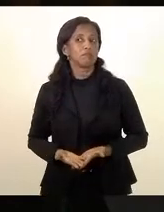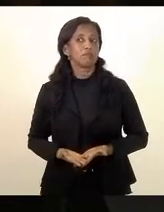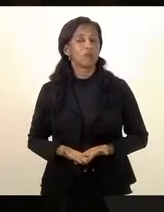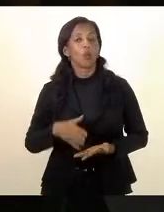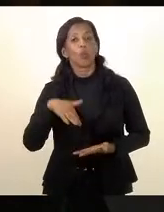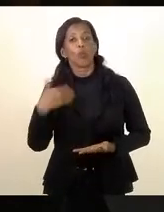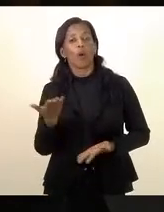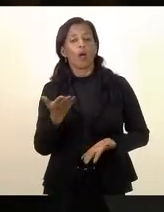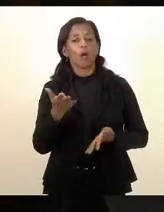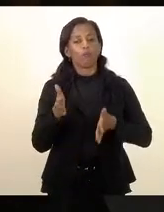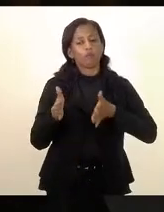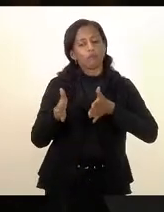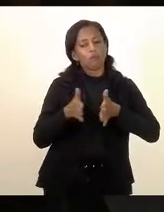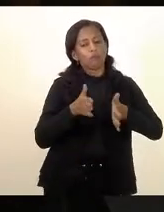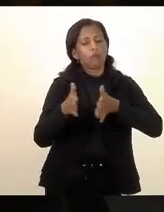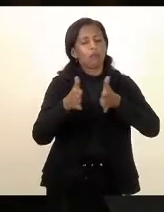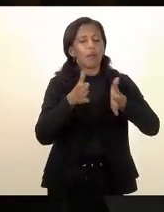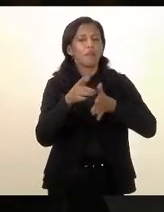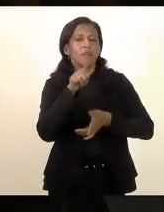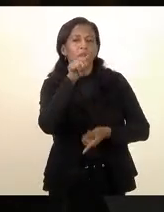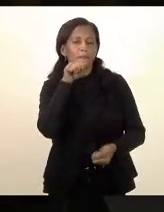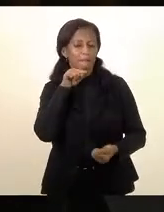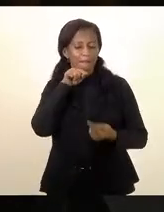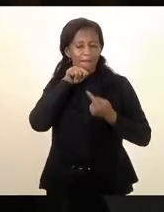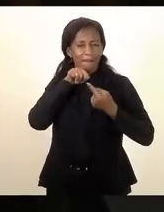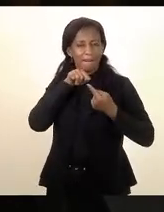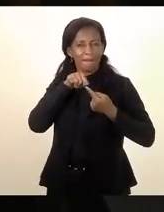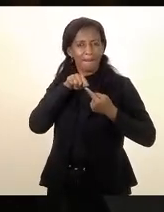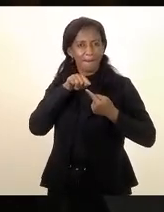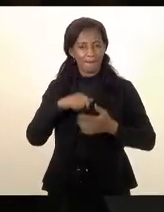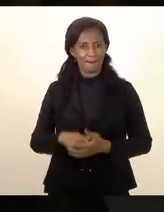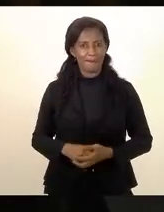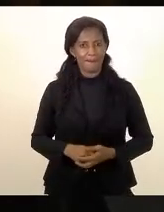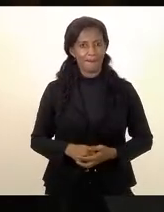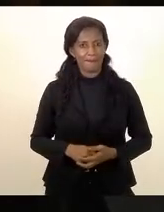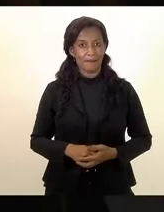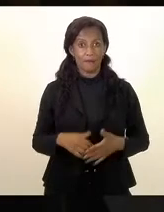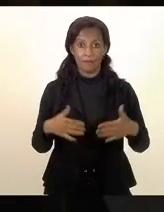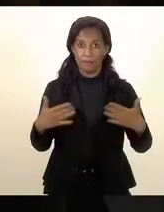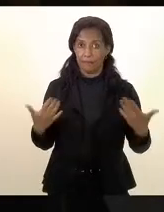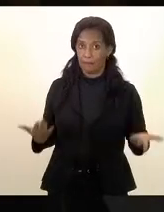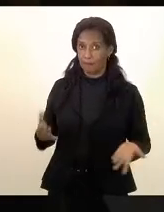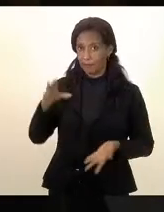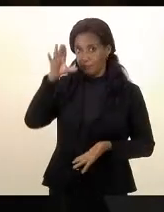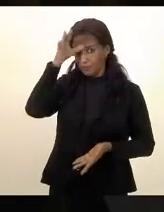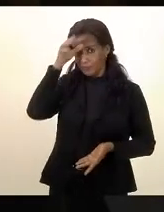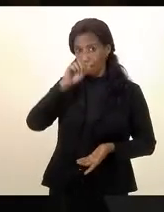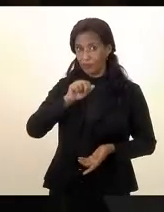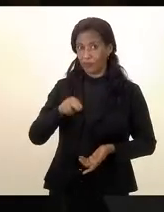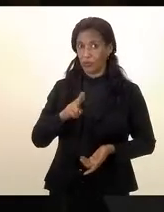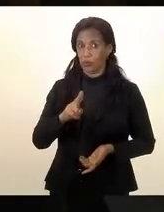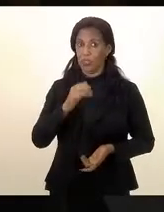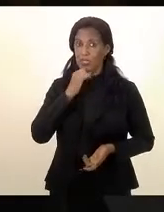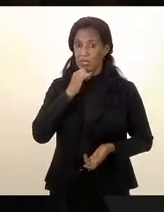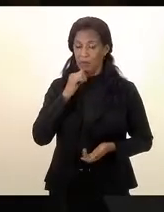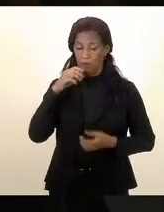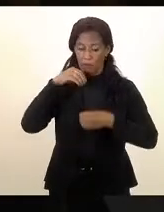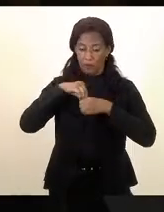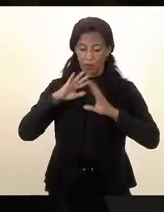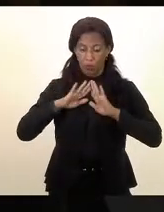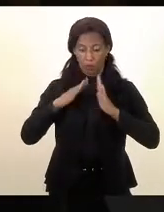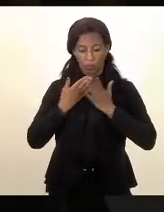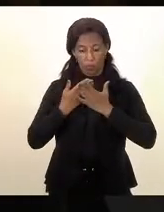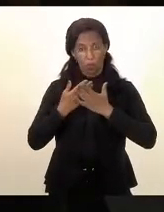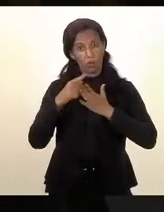trajeto eles iriam gostar de fazer e aí Tia Ju numa escola você pode ter por exemplo uma